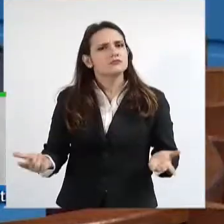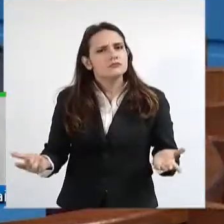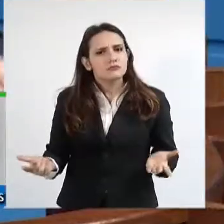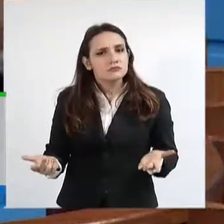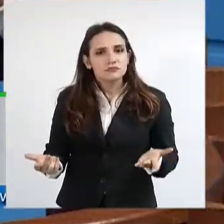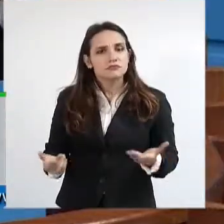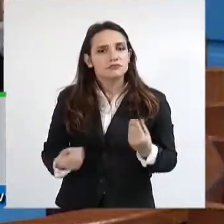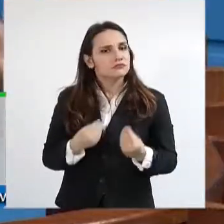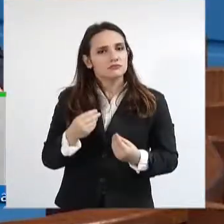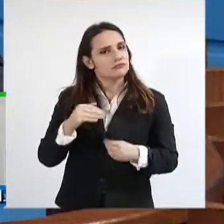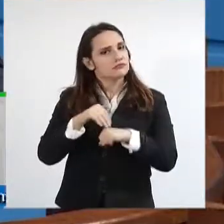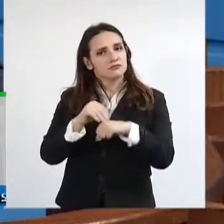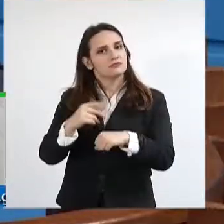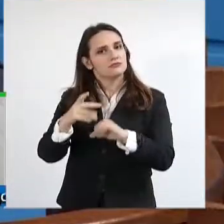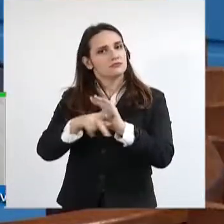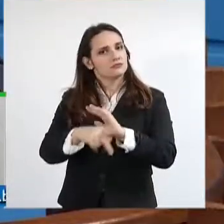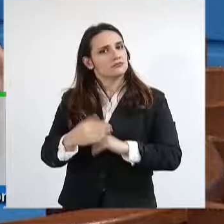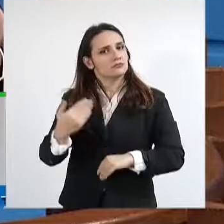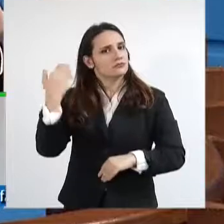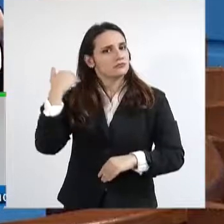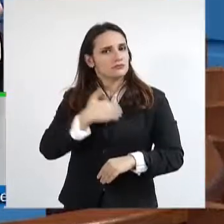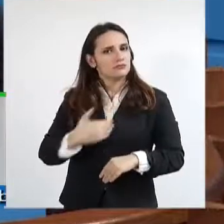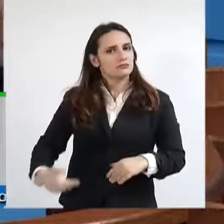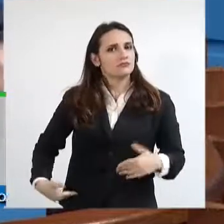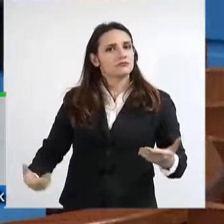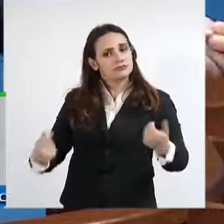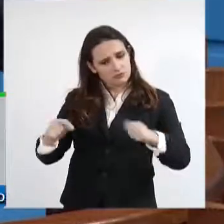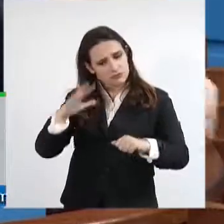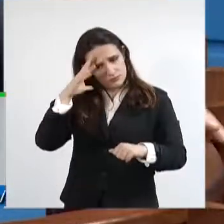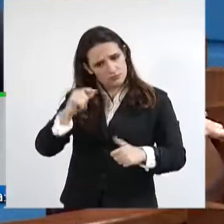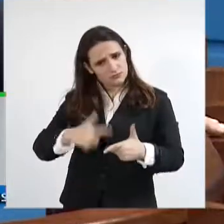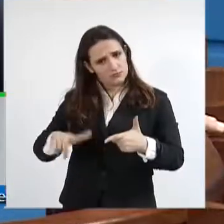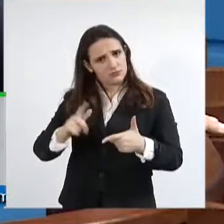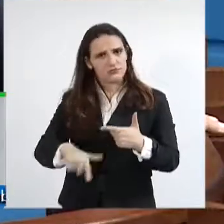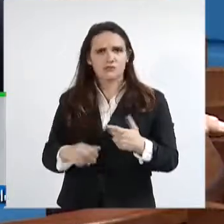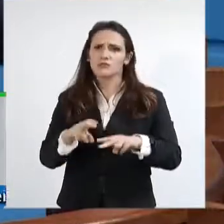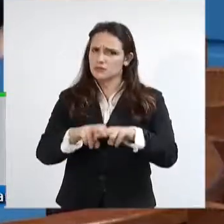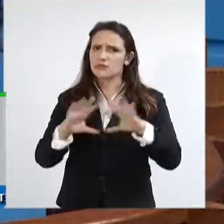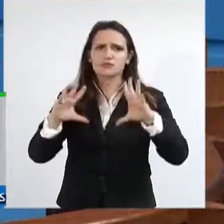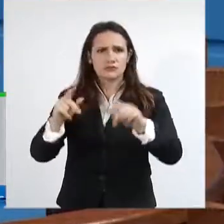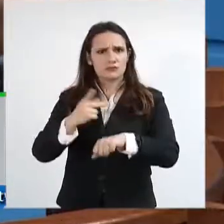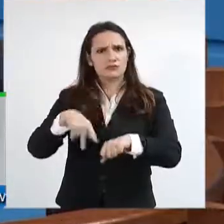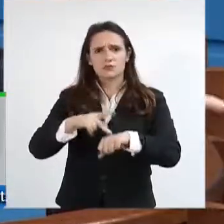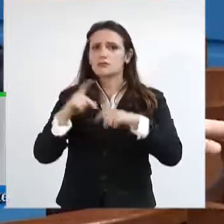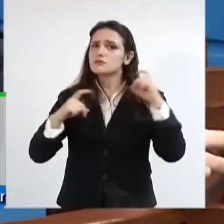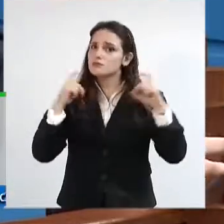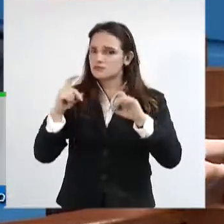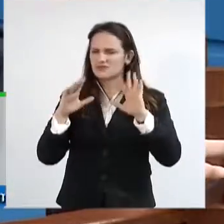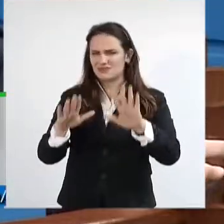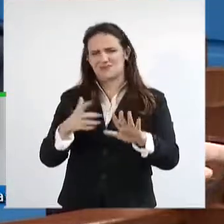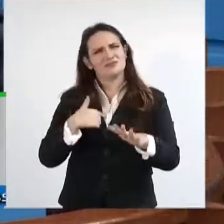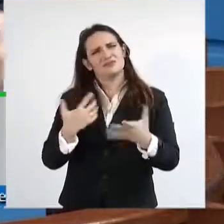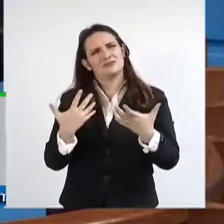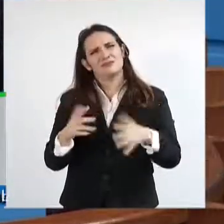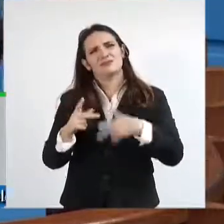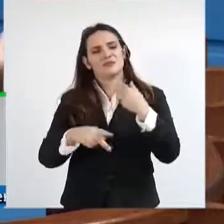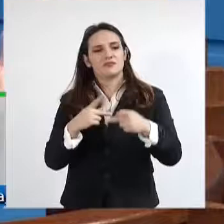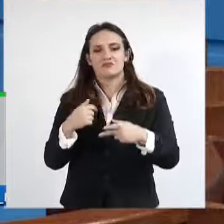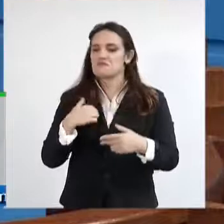Então, é uma situação em que preocupa muito a nação. Eu não estou falando aqui